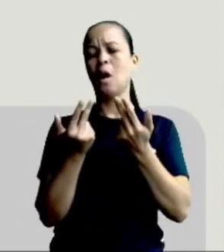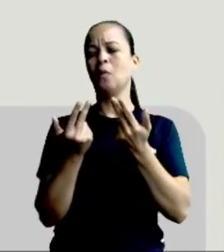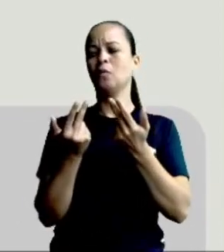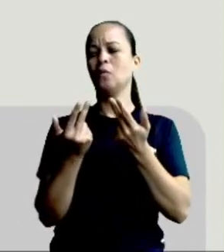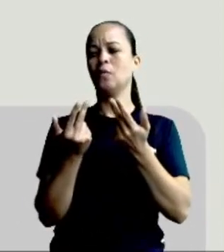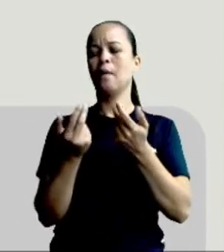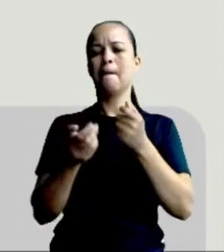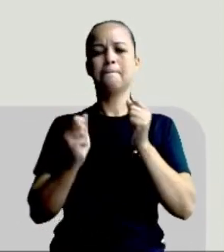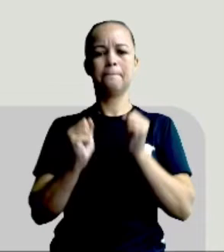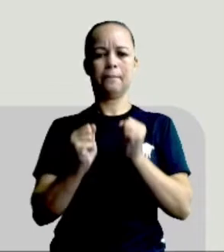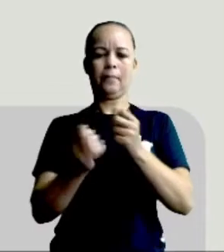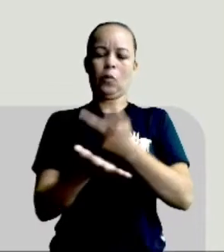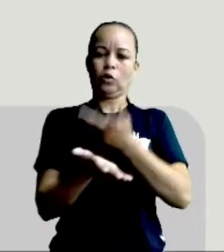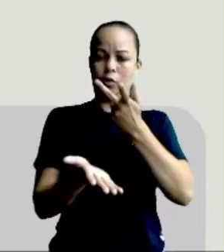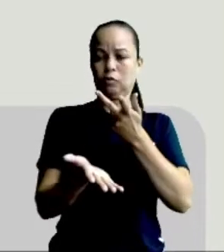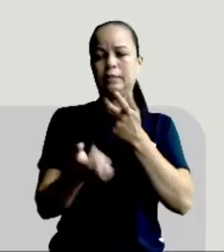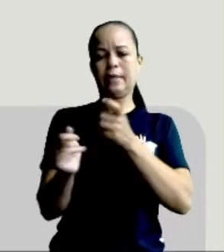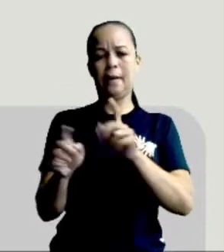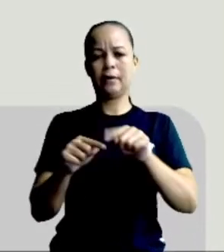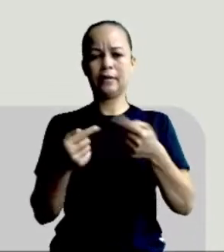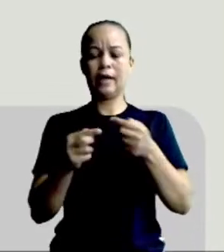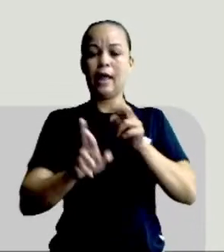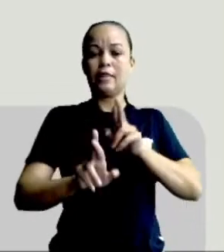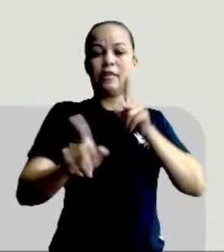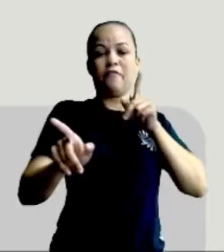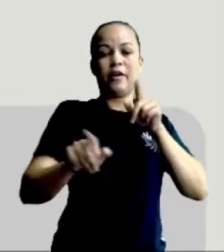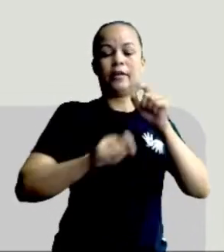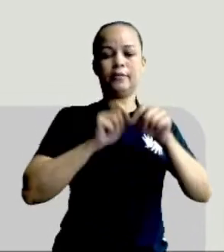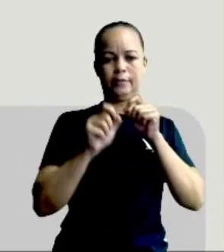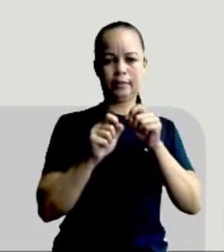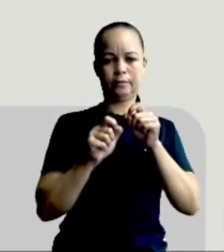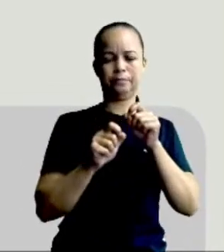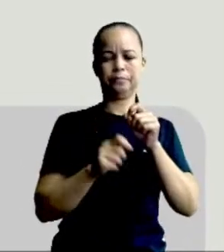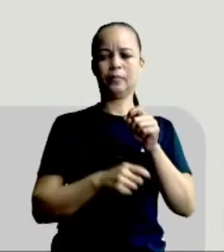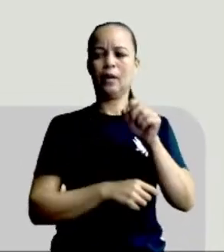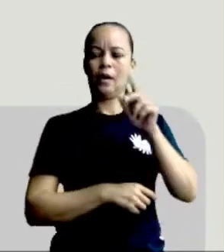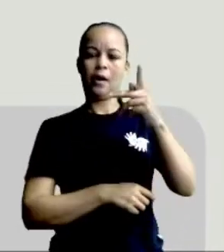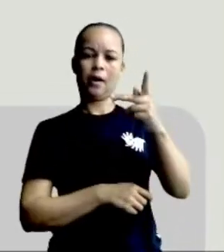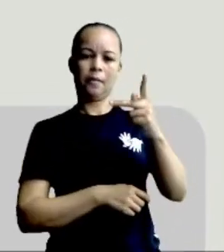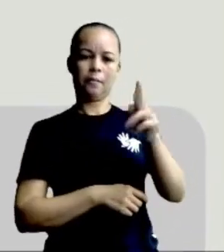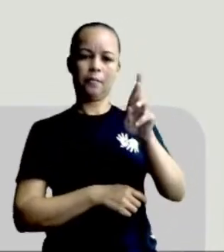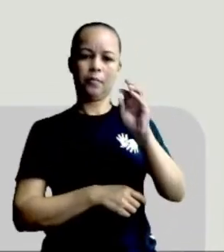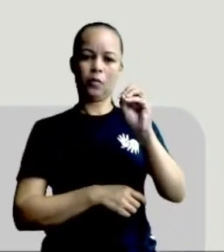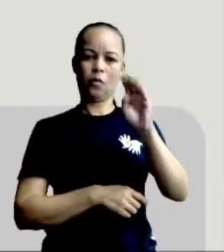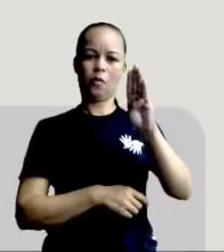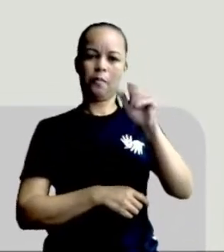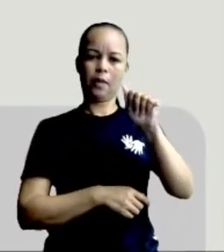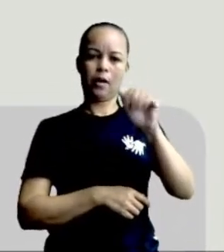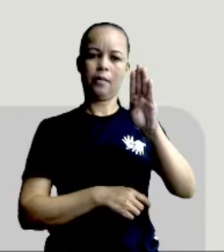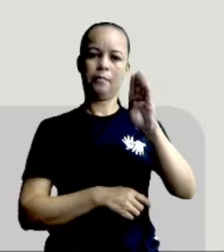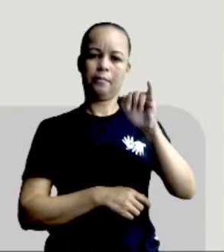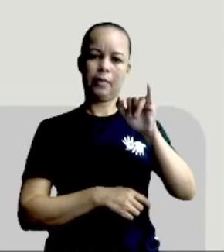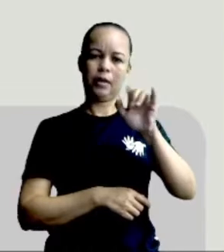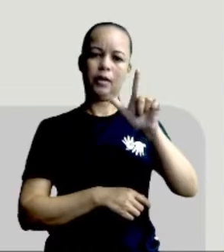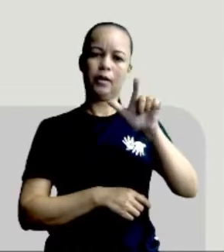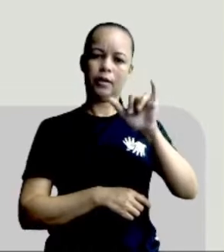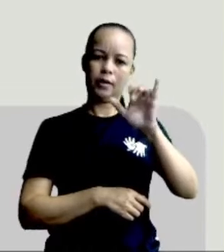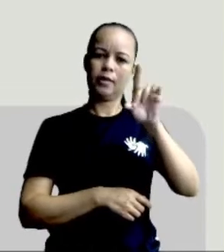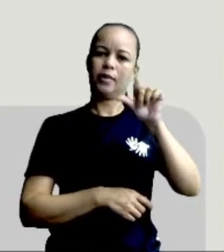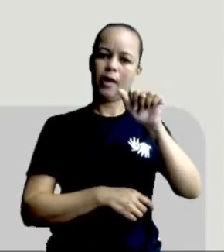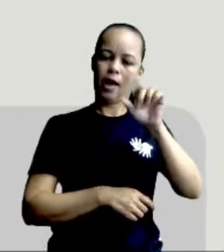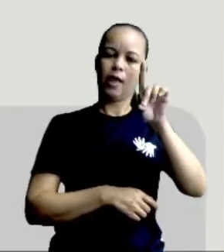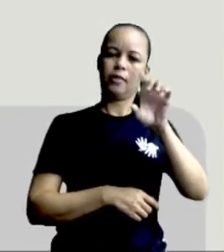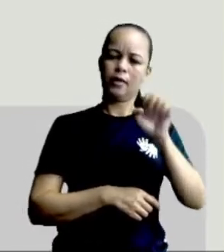uma diferençazinha. Na probabilidade, tem-se uma estimativa de quanto